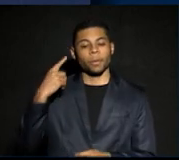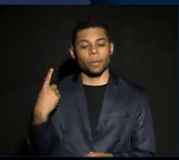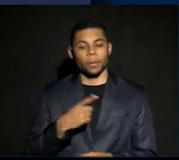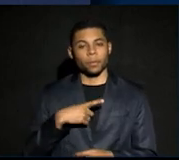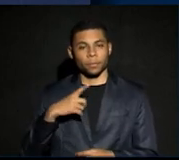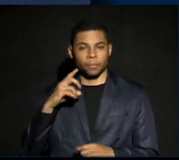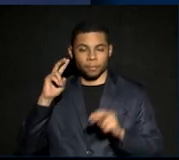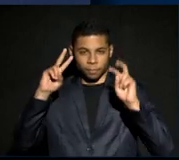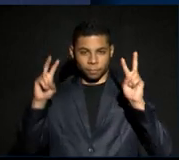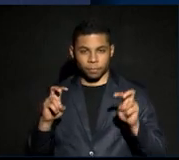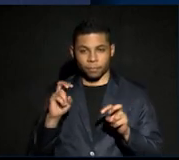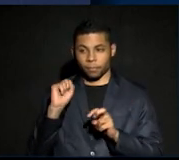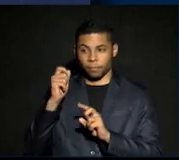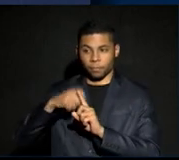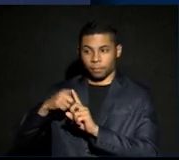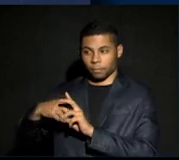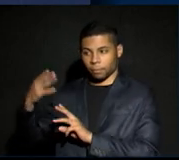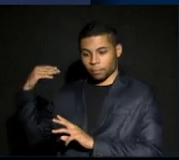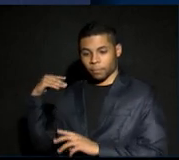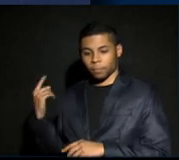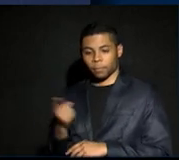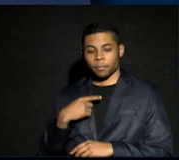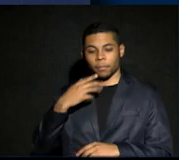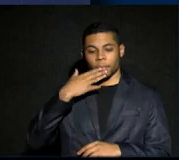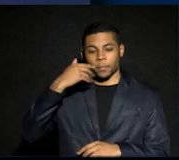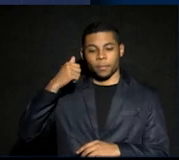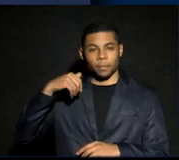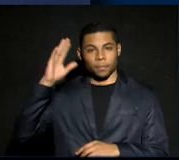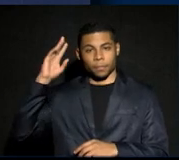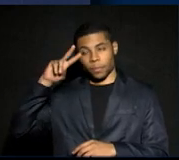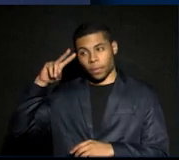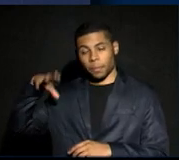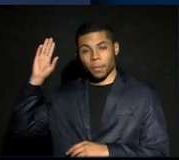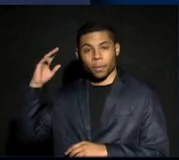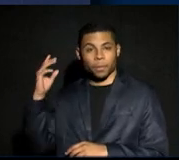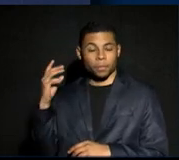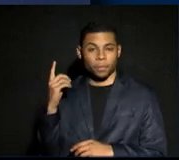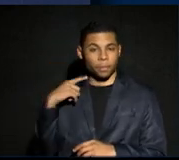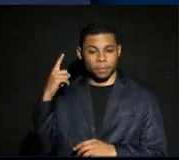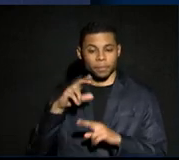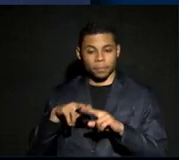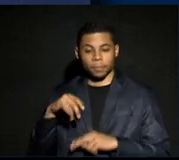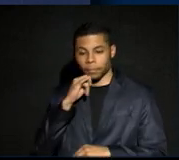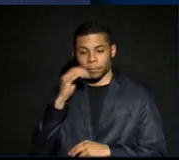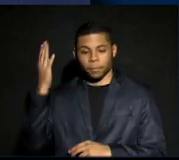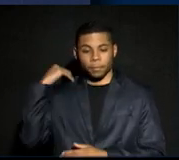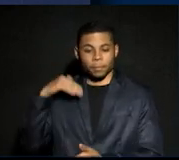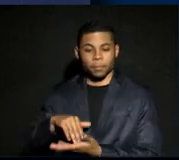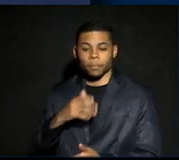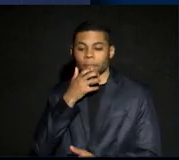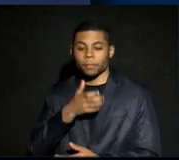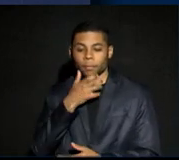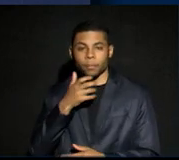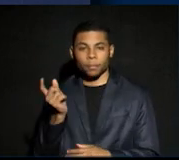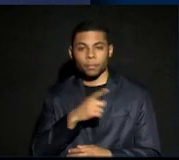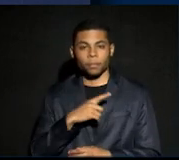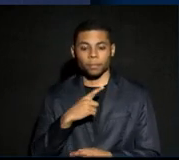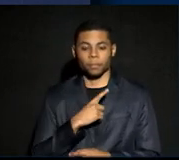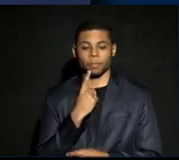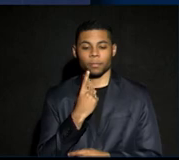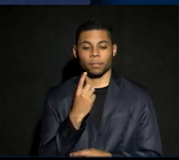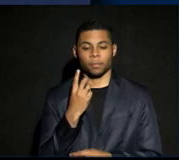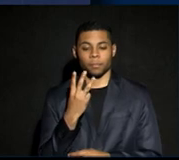tinha essa discussão há 8 meses atrás, a situação era ainda mais maluca, porque a gente tinha um ciclo precificado no final de dezembro de